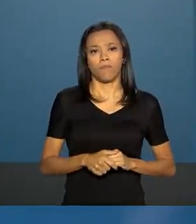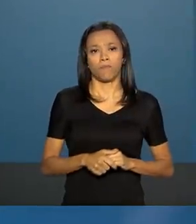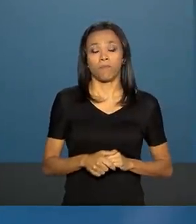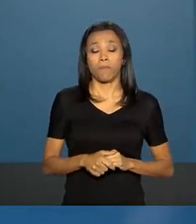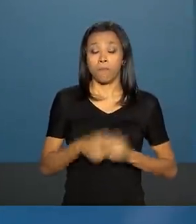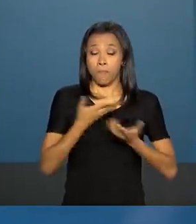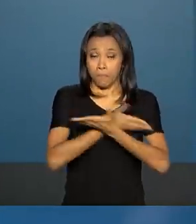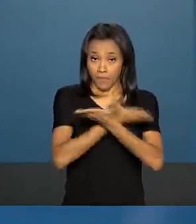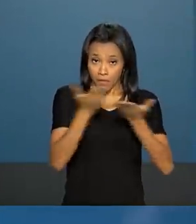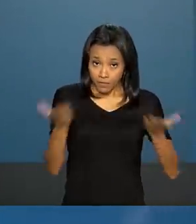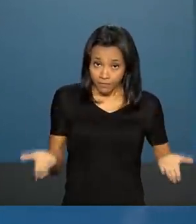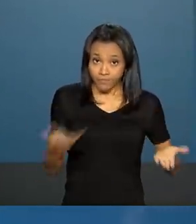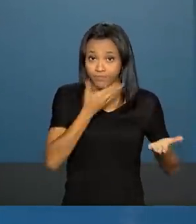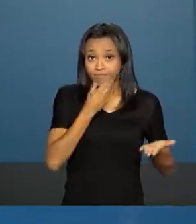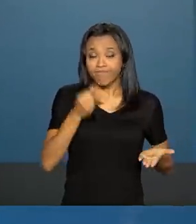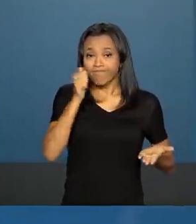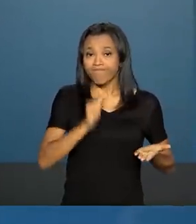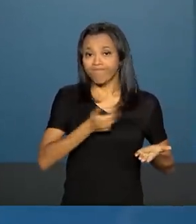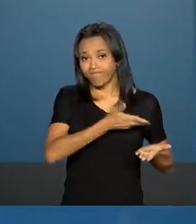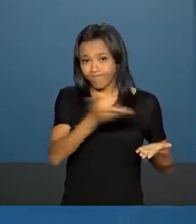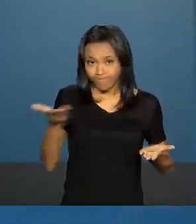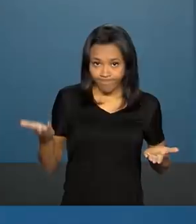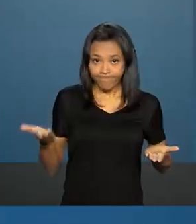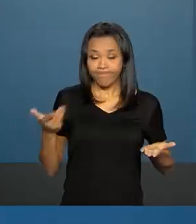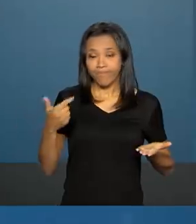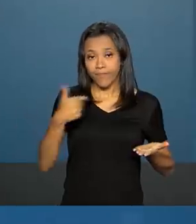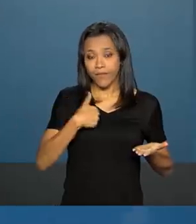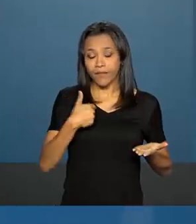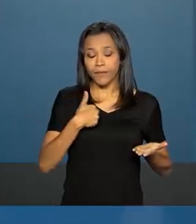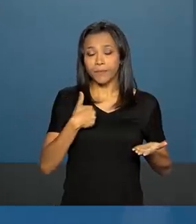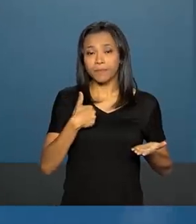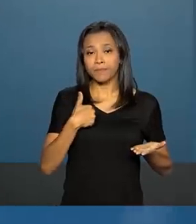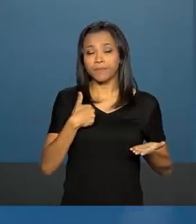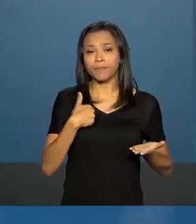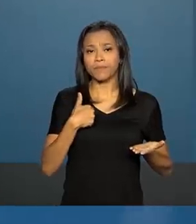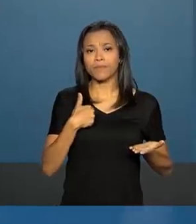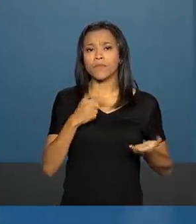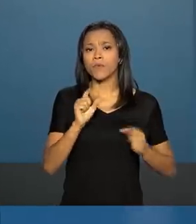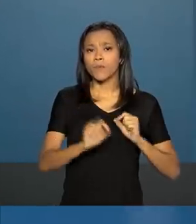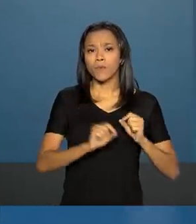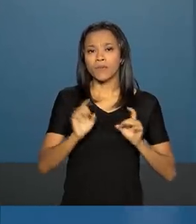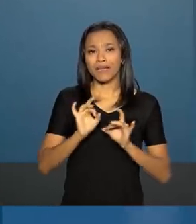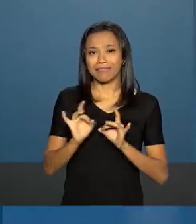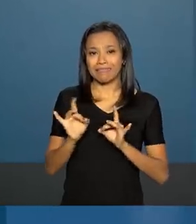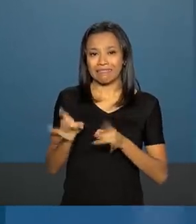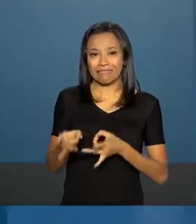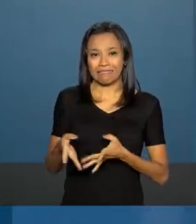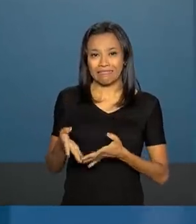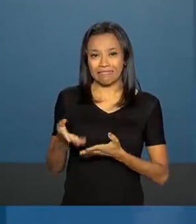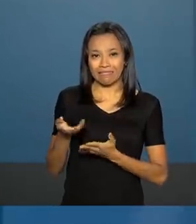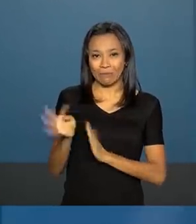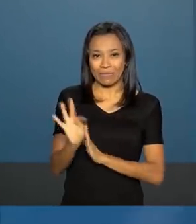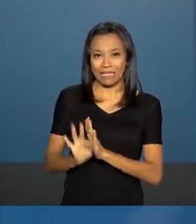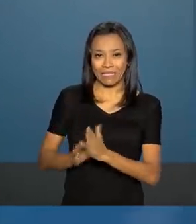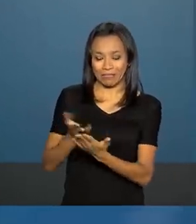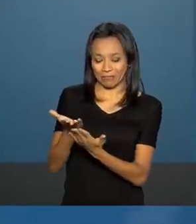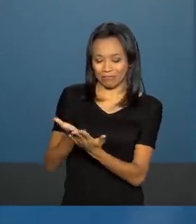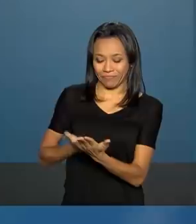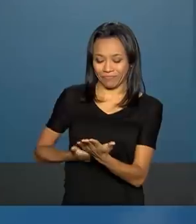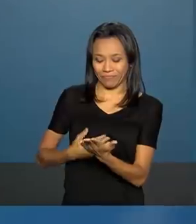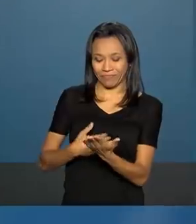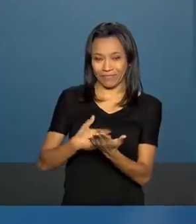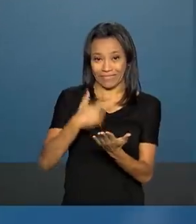Meus senhores e minhas senhoras, abandonei aqui o escrito, porque a emoção e a